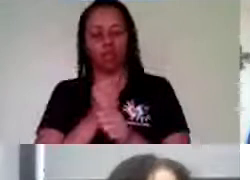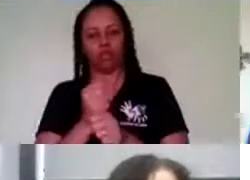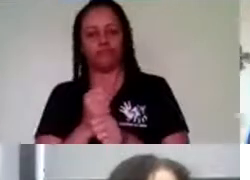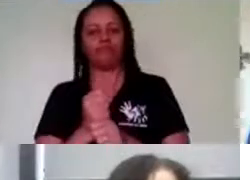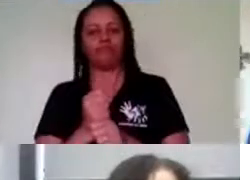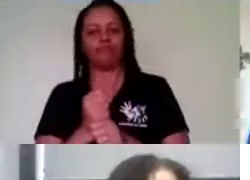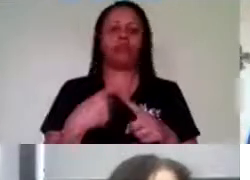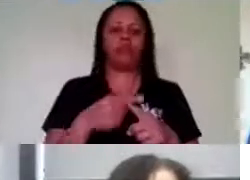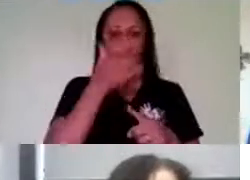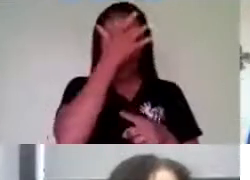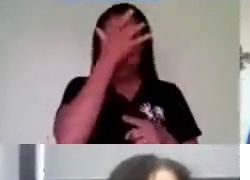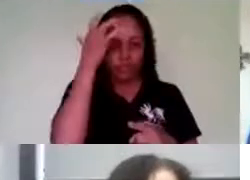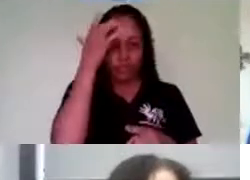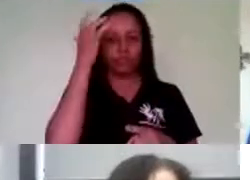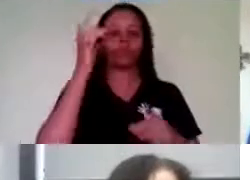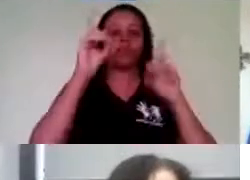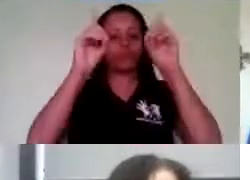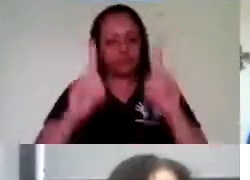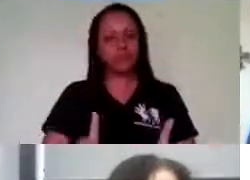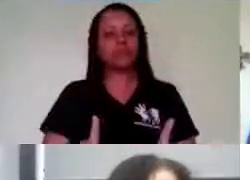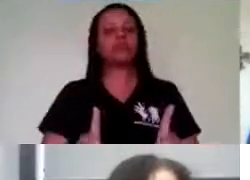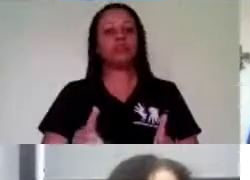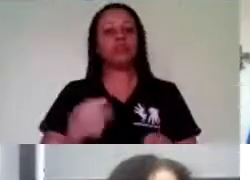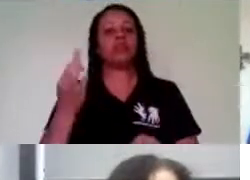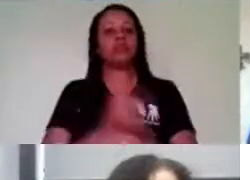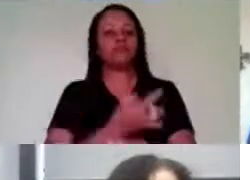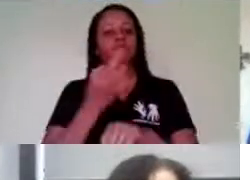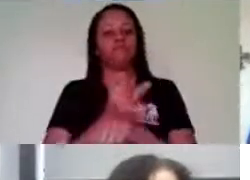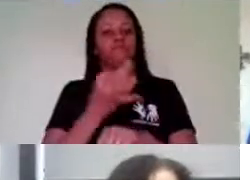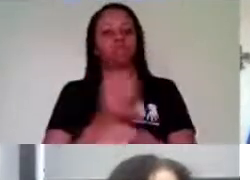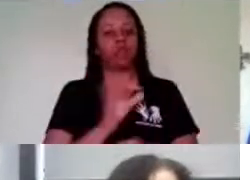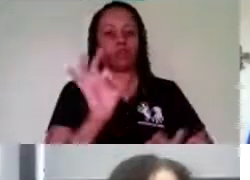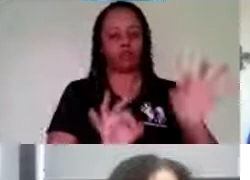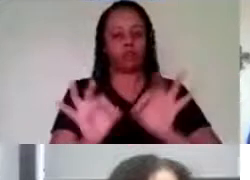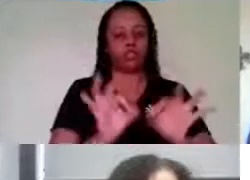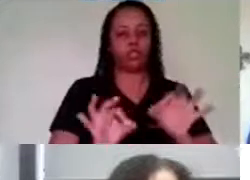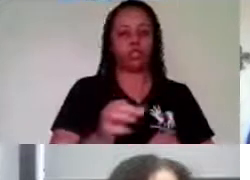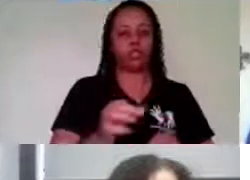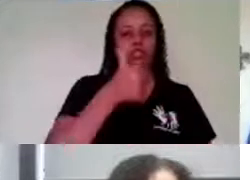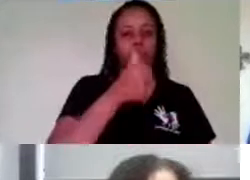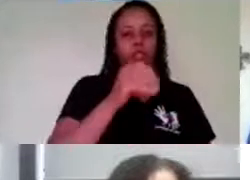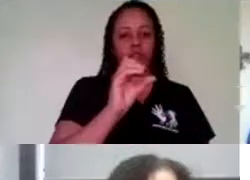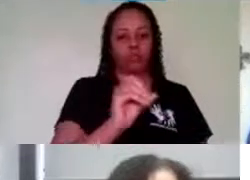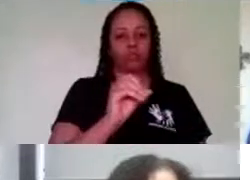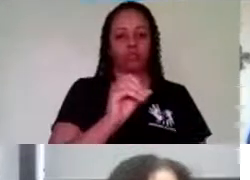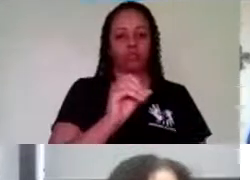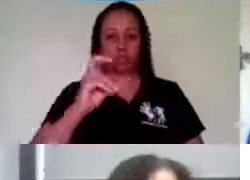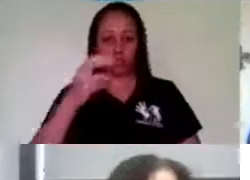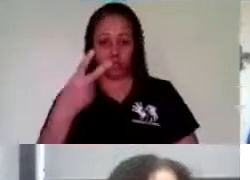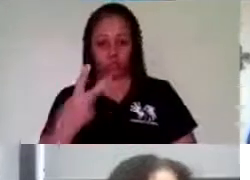tem resistido. Então, foi esse projeto de lei 10.052, né, do senador Vanderlan